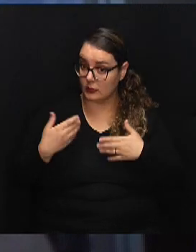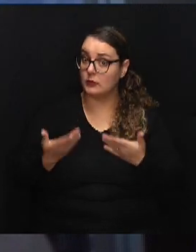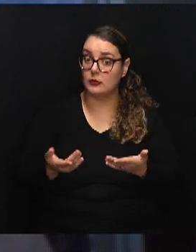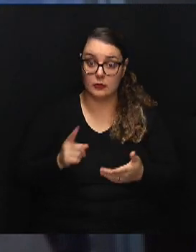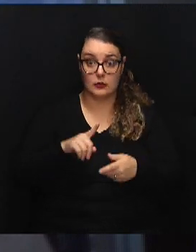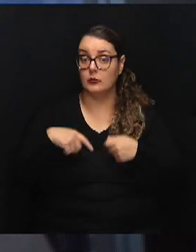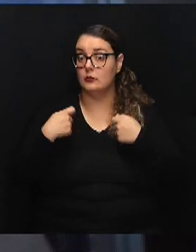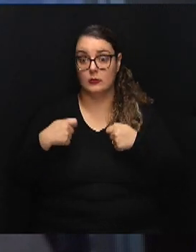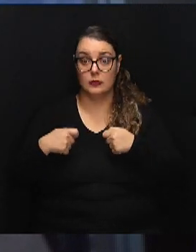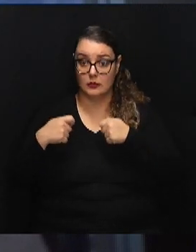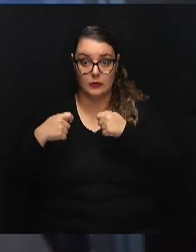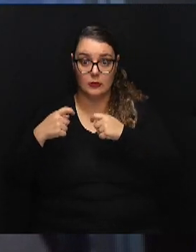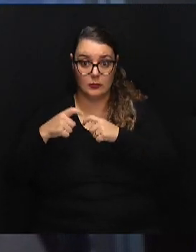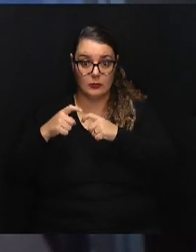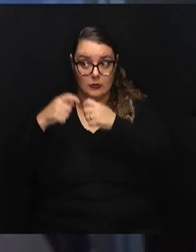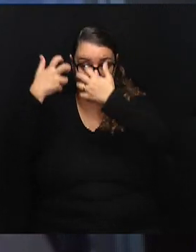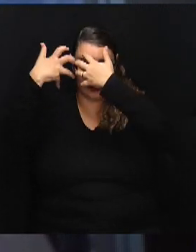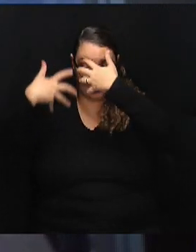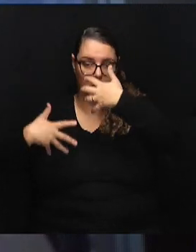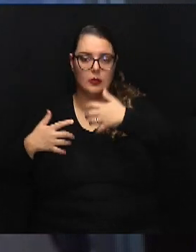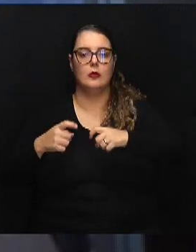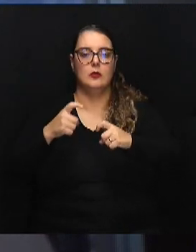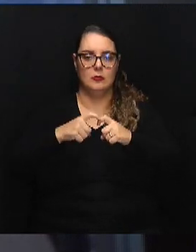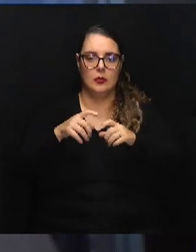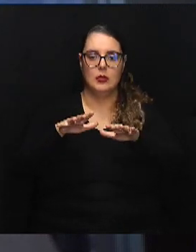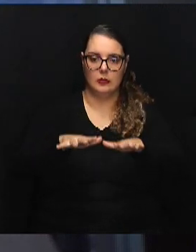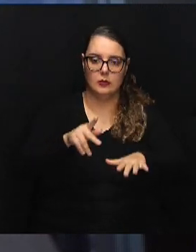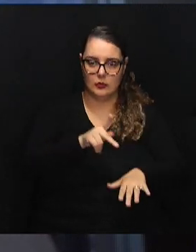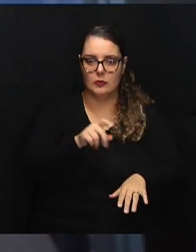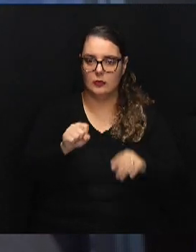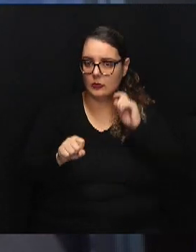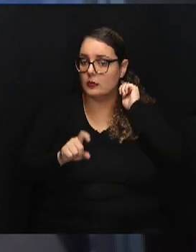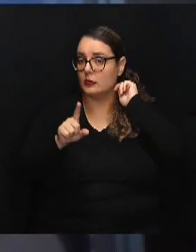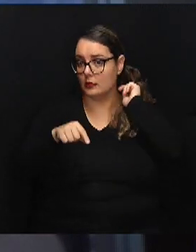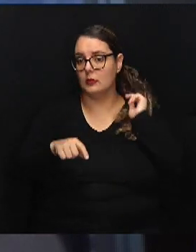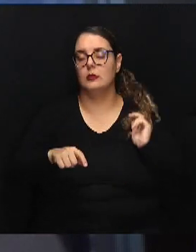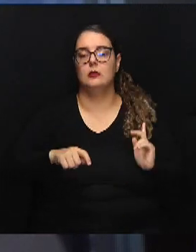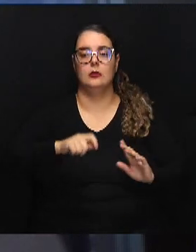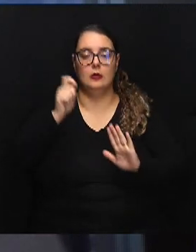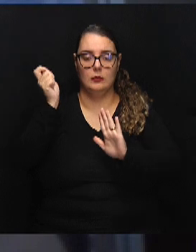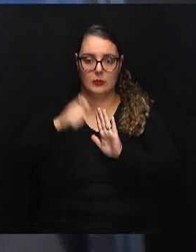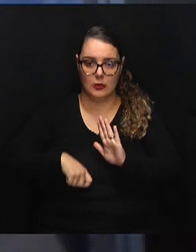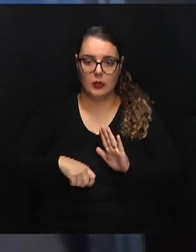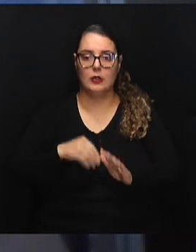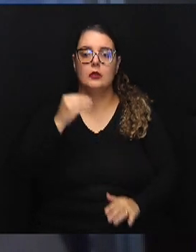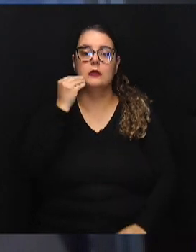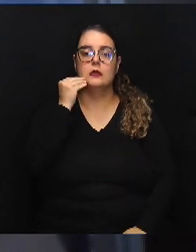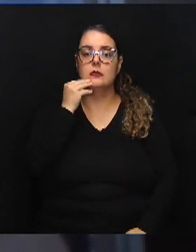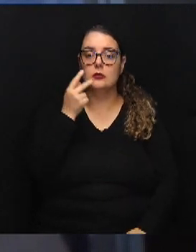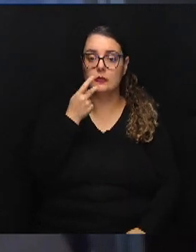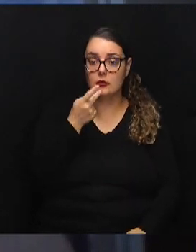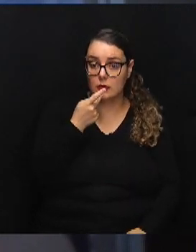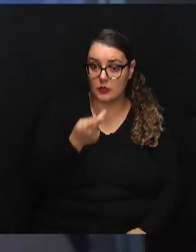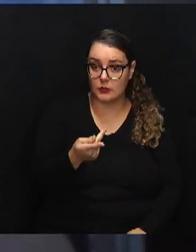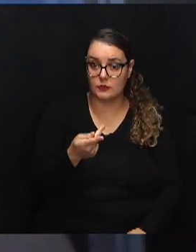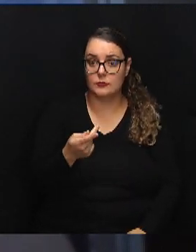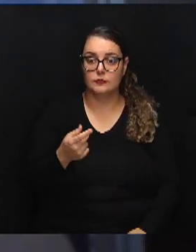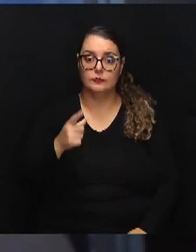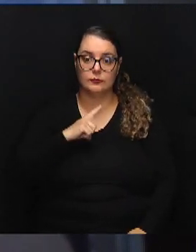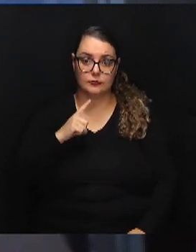precisa ser um neurologista, o médico que está no pronto-socorro, ele é capacitado. A gente testa a fala, então